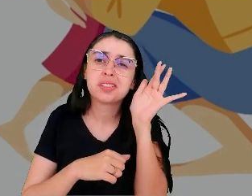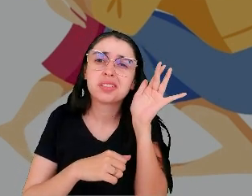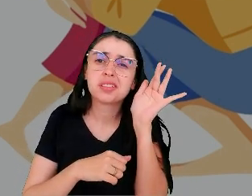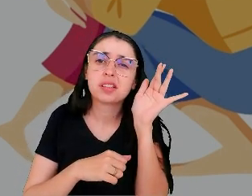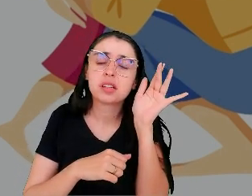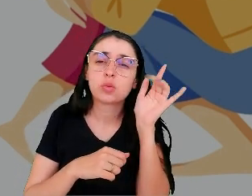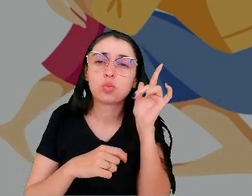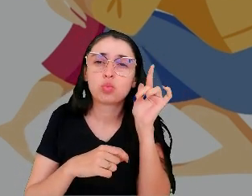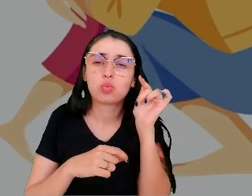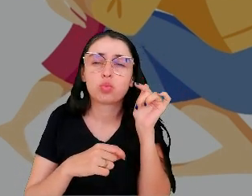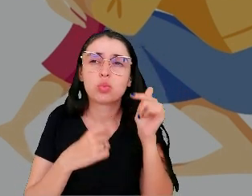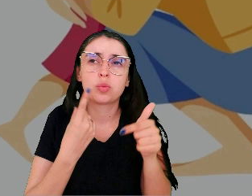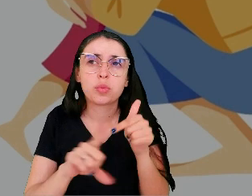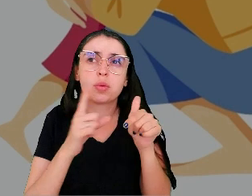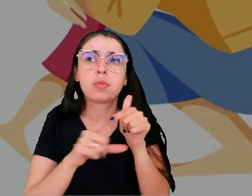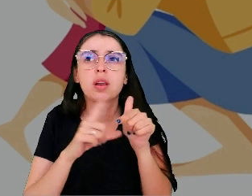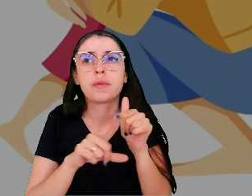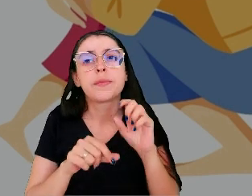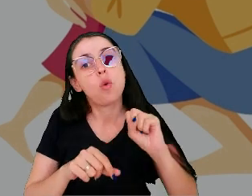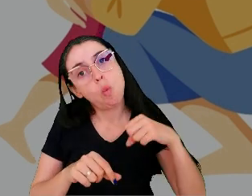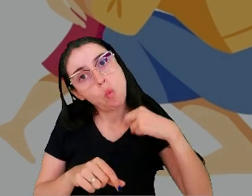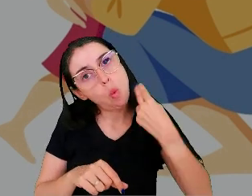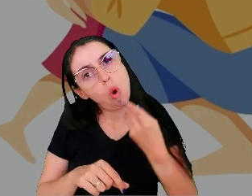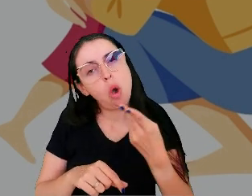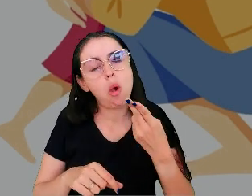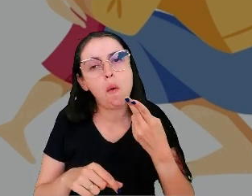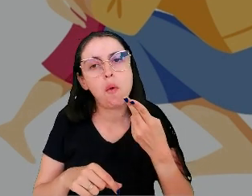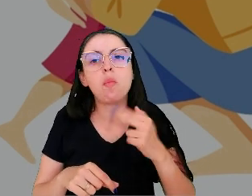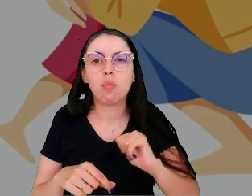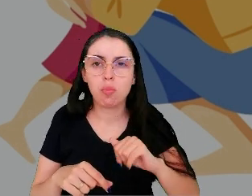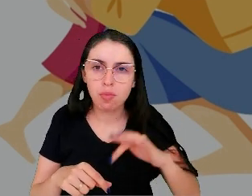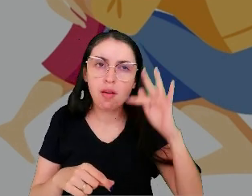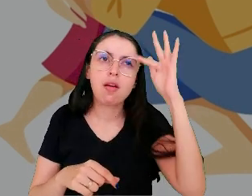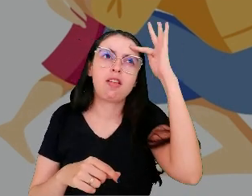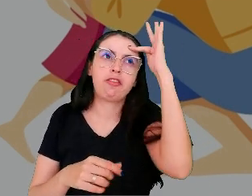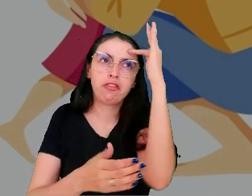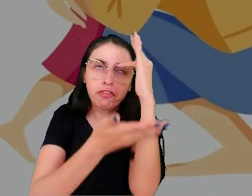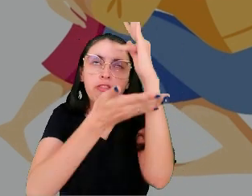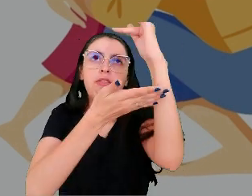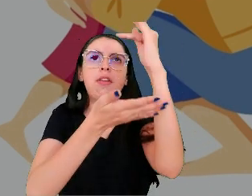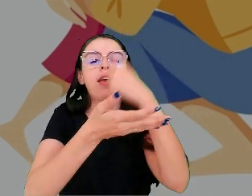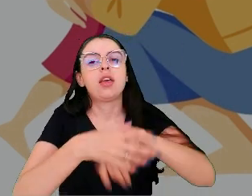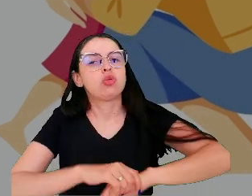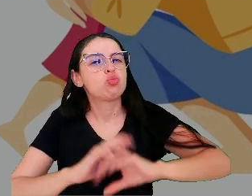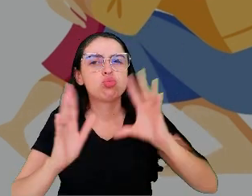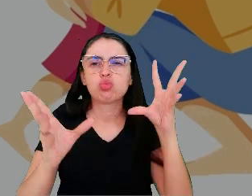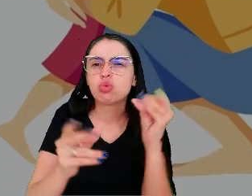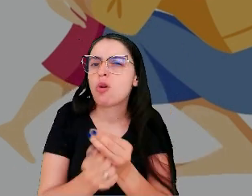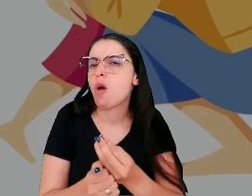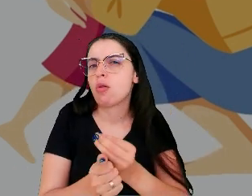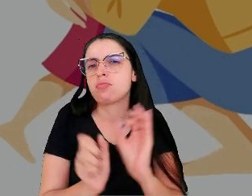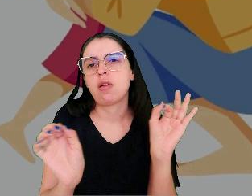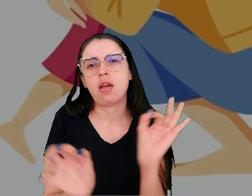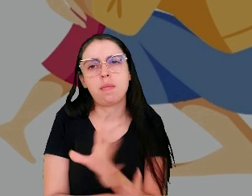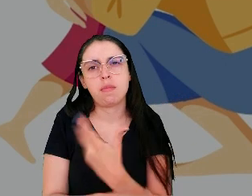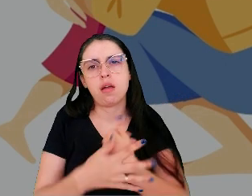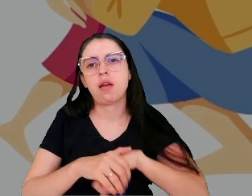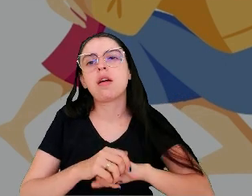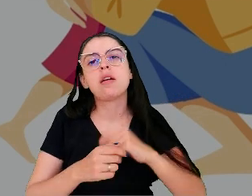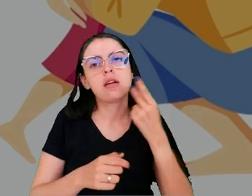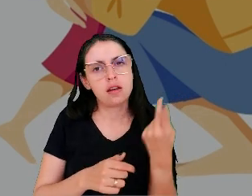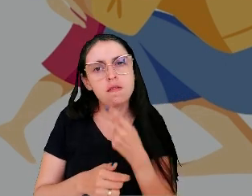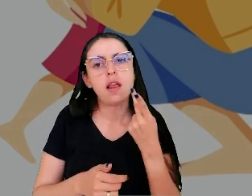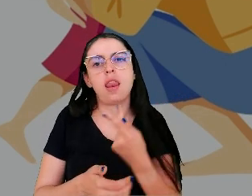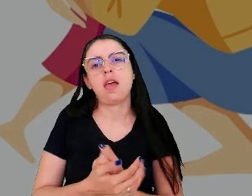a criticidade do momento, ou ele tinha muita fé, né, que tudo ia ser resolvido. E ele entregava à equipe